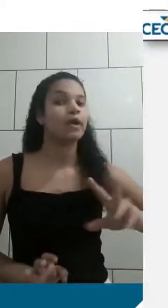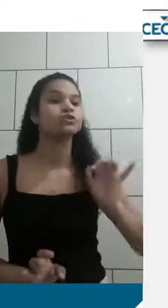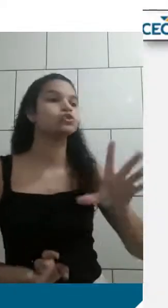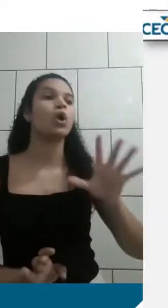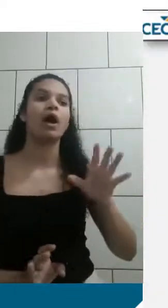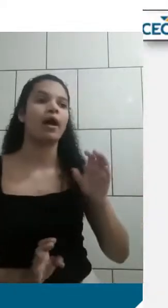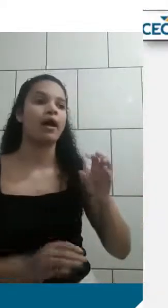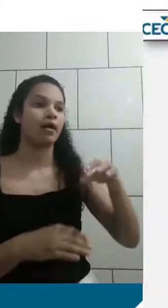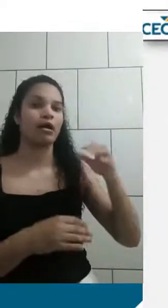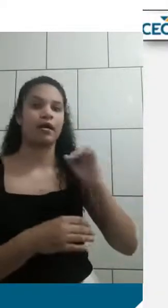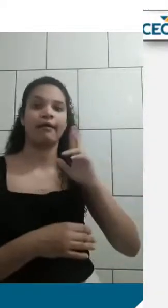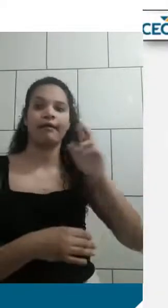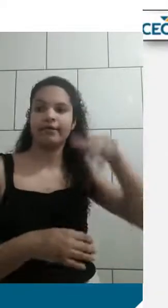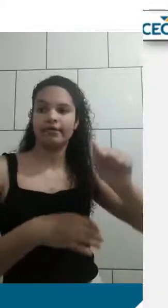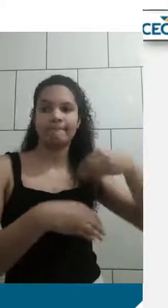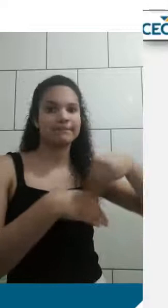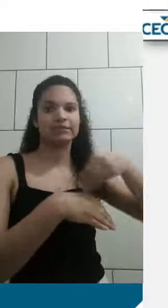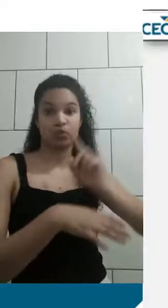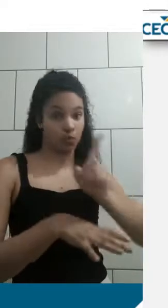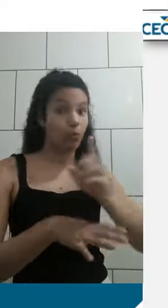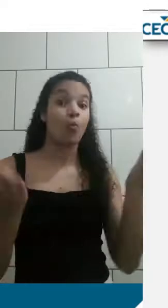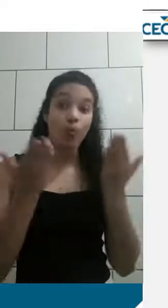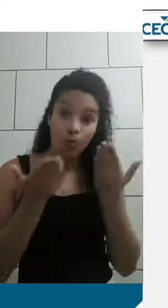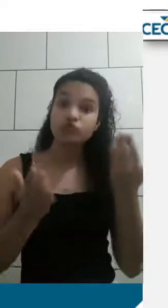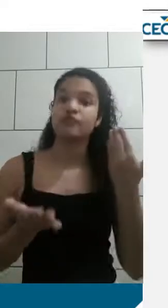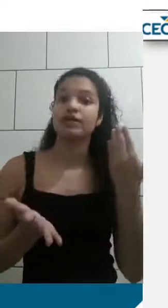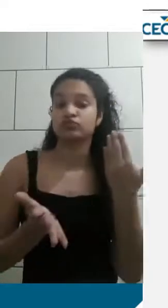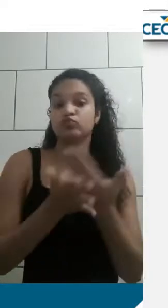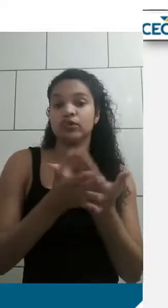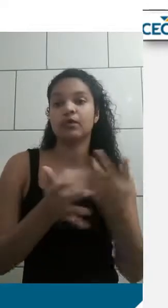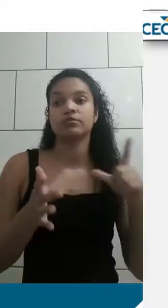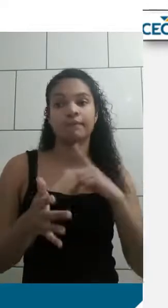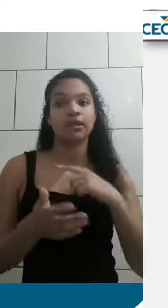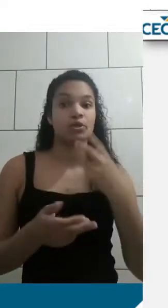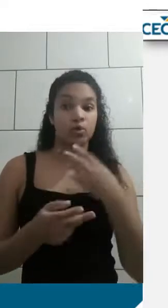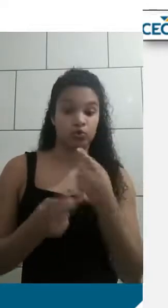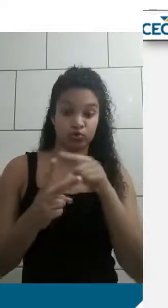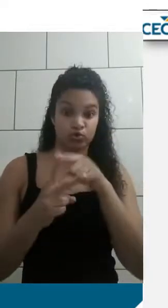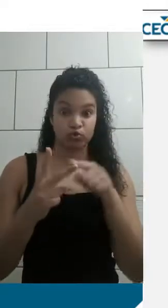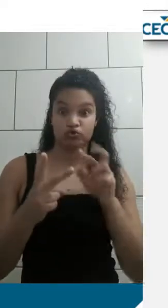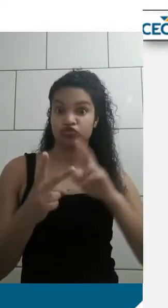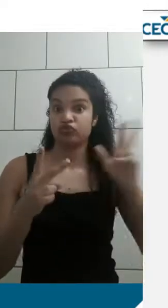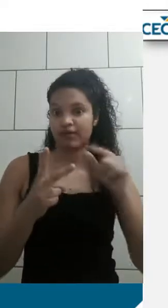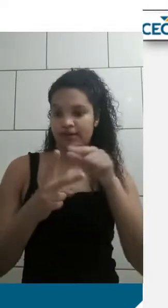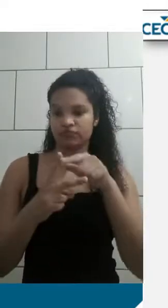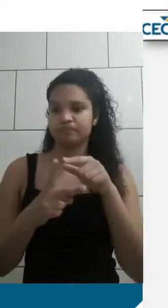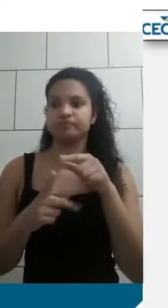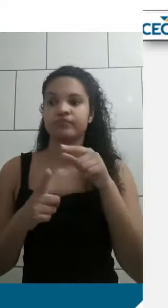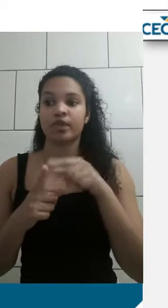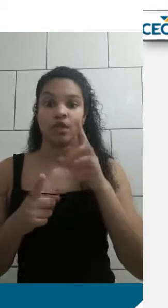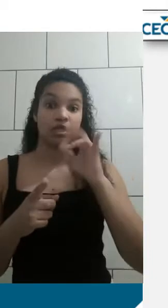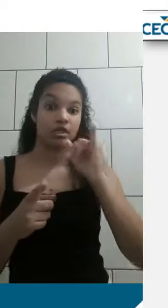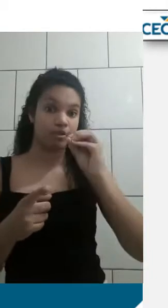pelo DNA. Existem mais dois tipos que a gente vai estudar nessa aula, que é o RNA ribossômico, que se associa a